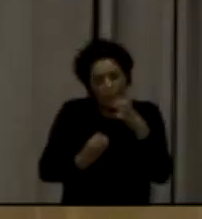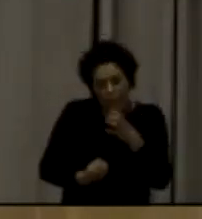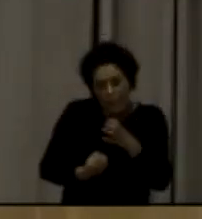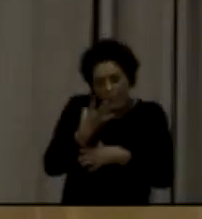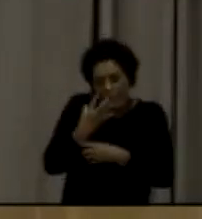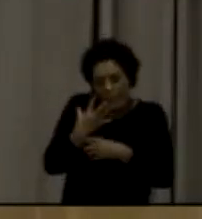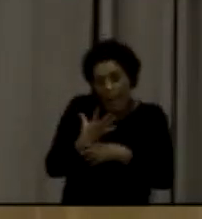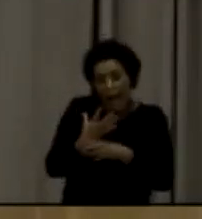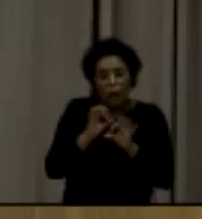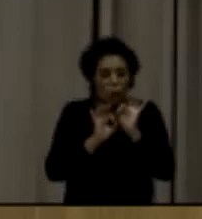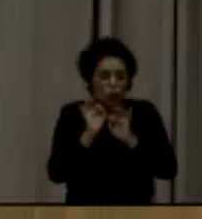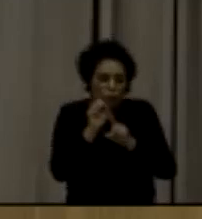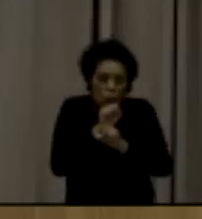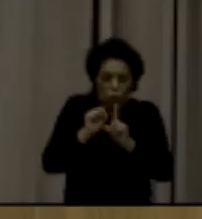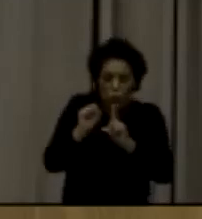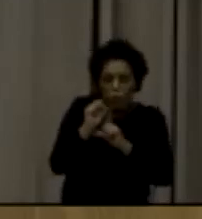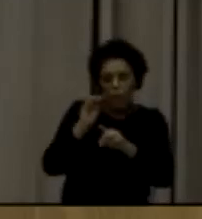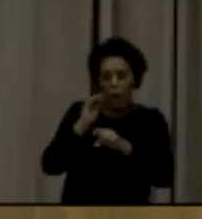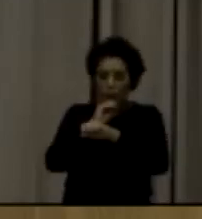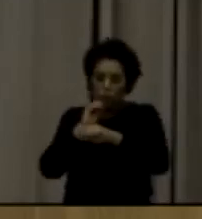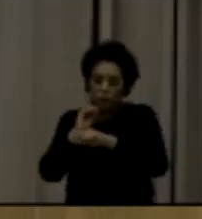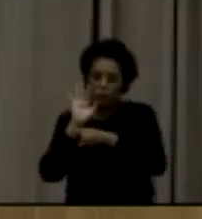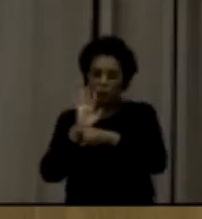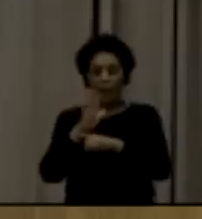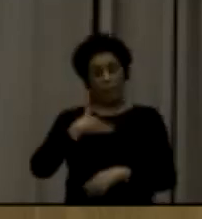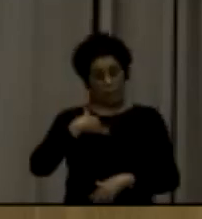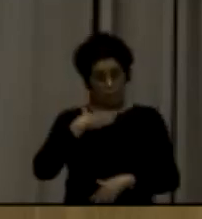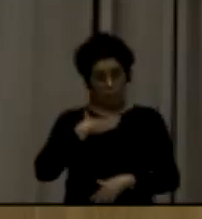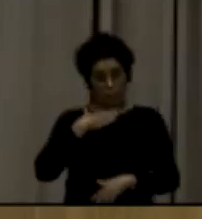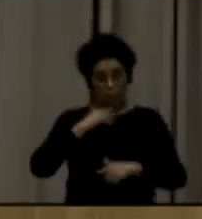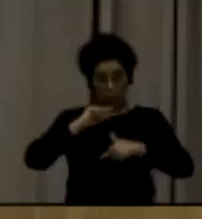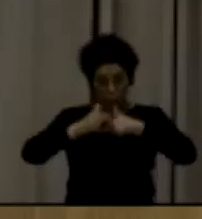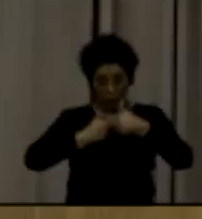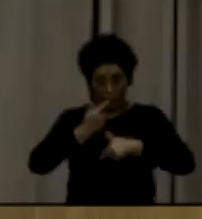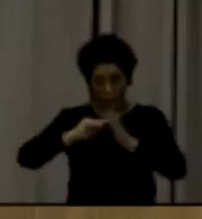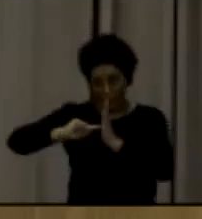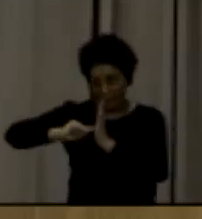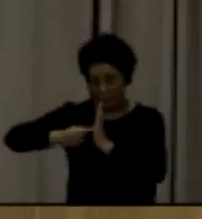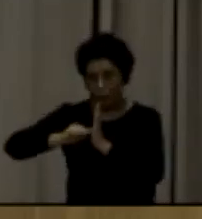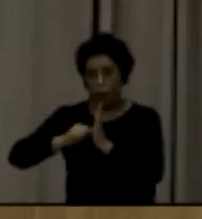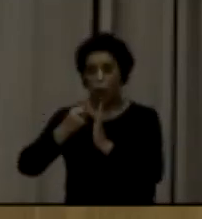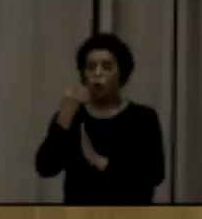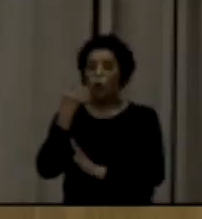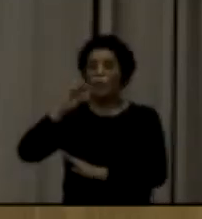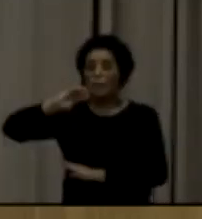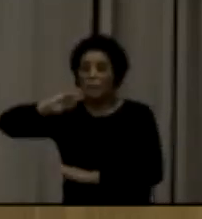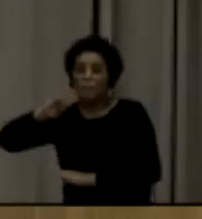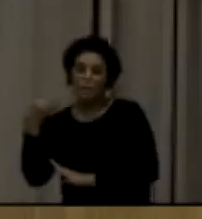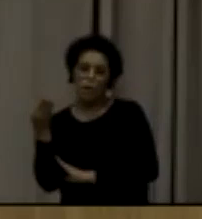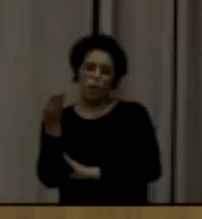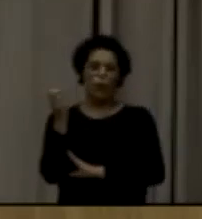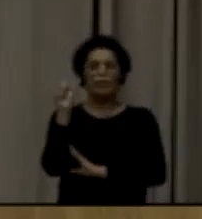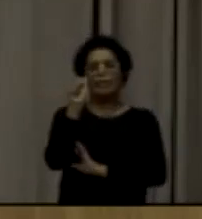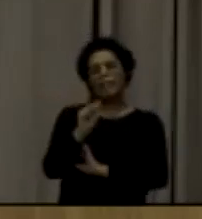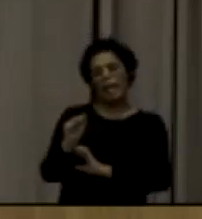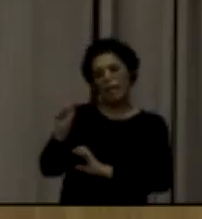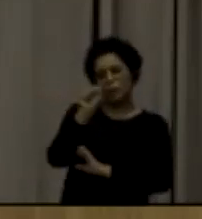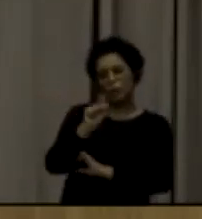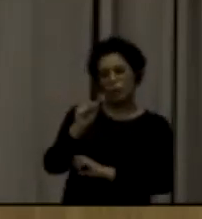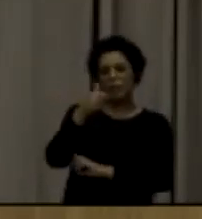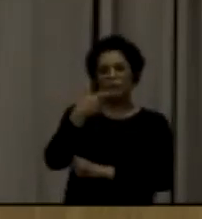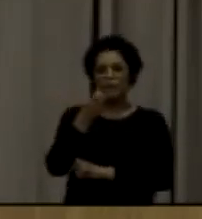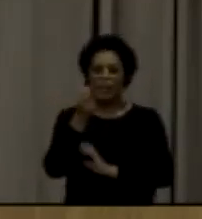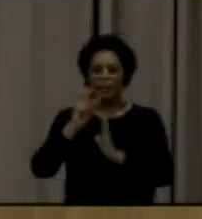obras sociais provinciais. Inclusive, eu trabalho em uma delas, na província de Buenos Aires, com 2,5 milhões de associados, 26